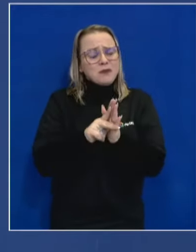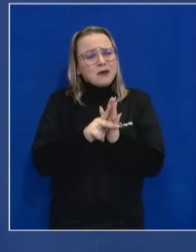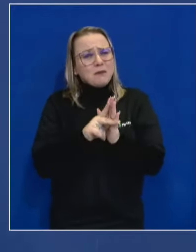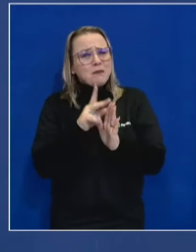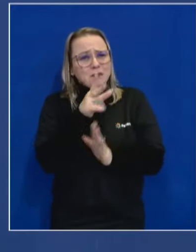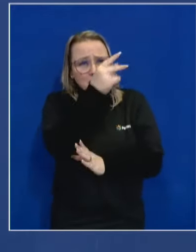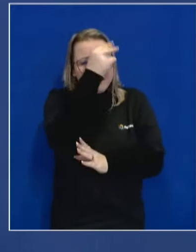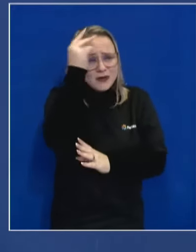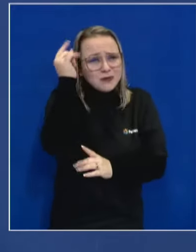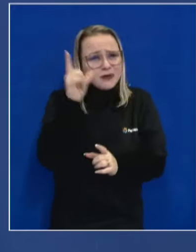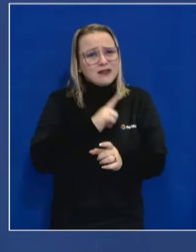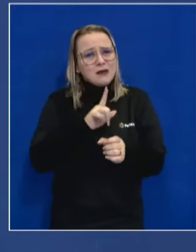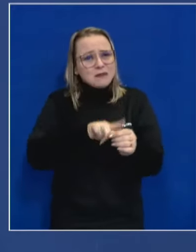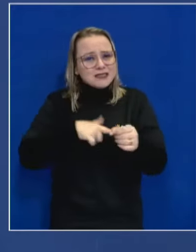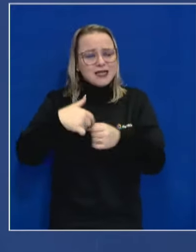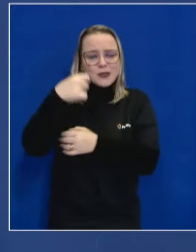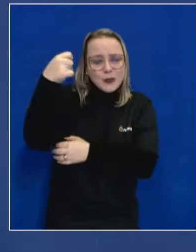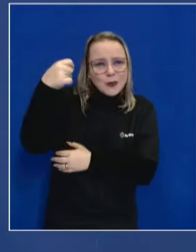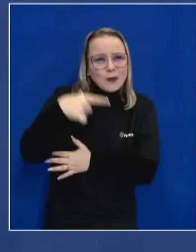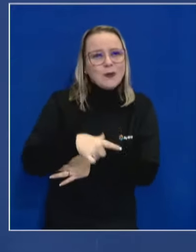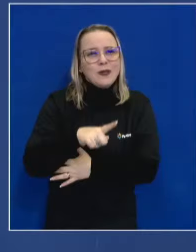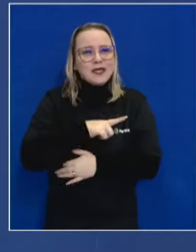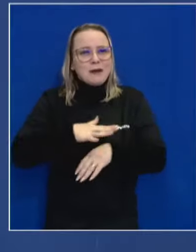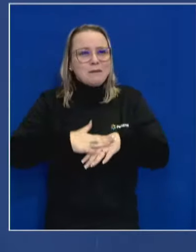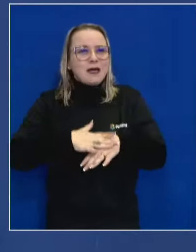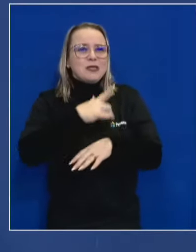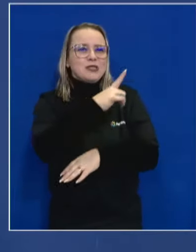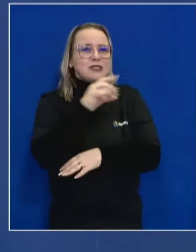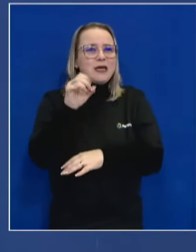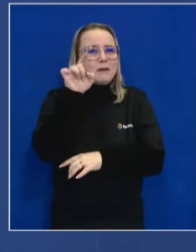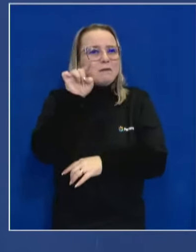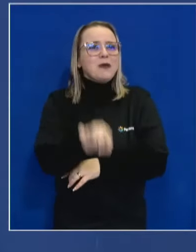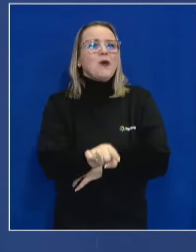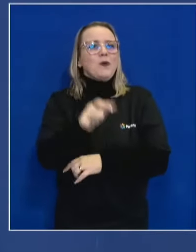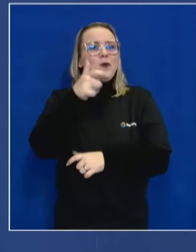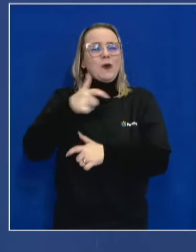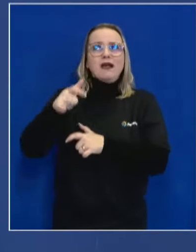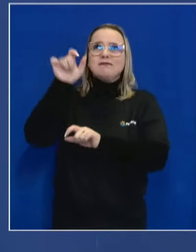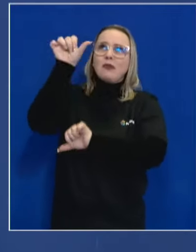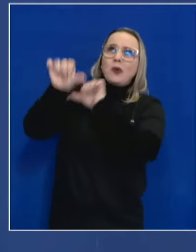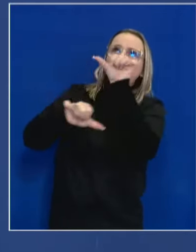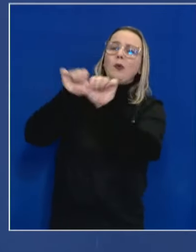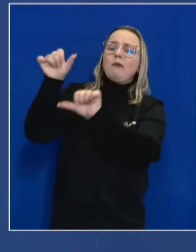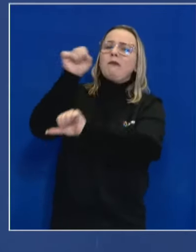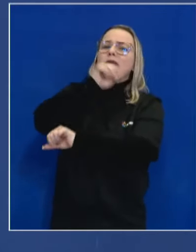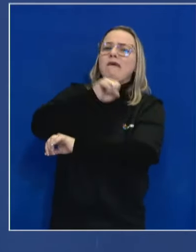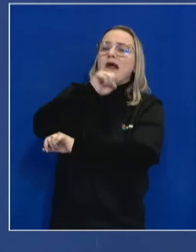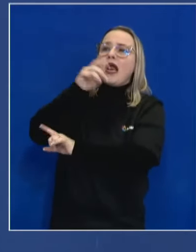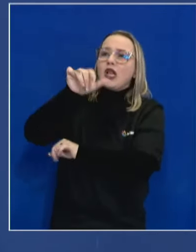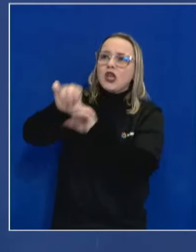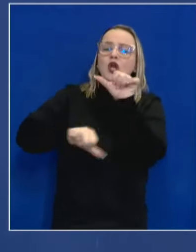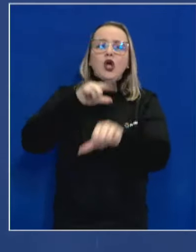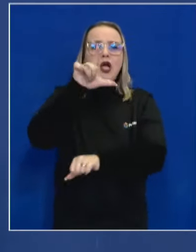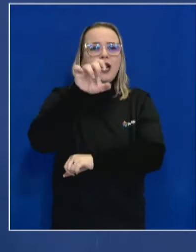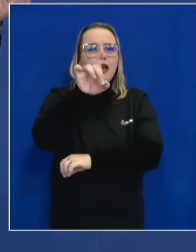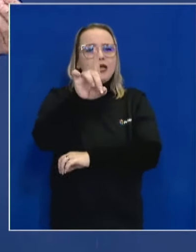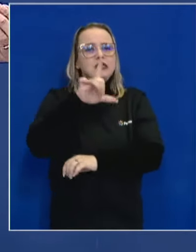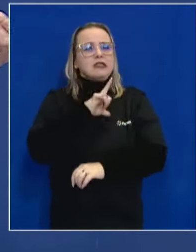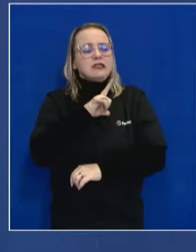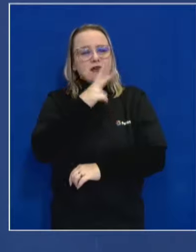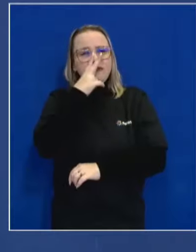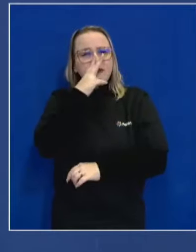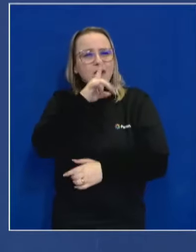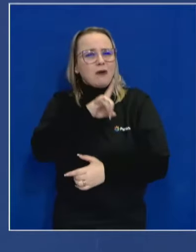é você ter uma cidade iluminada. Nós trocamos mais de 100 mil pontos de luz de lâmpadas antigas para LED. Nós fizemos um